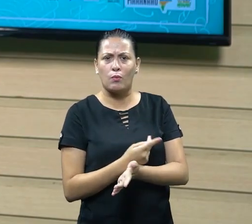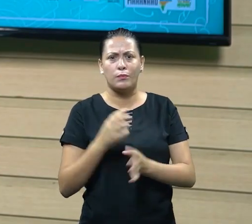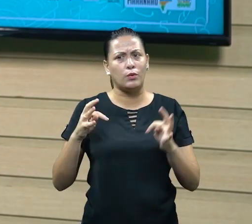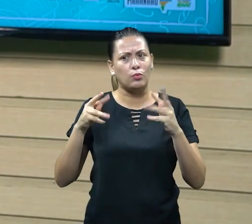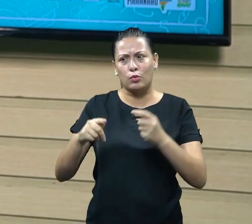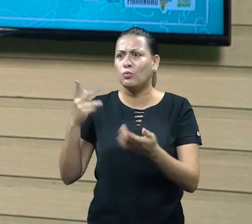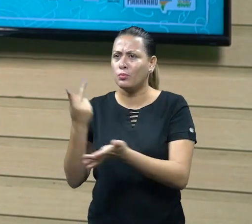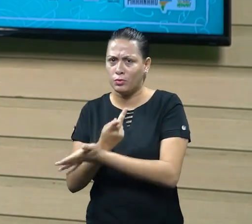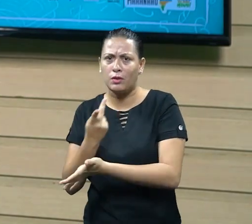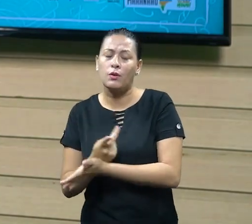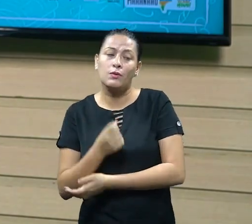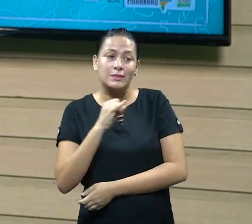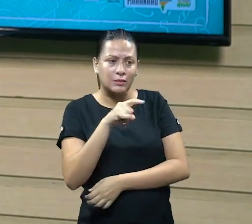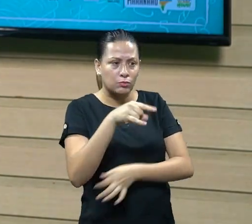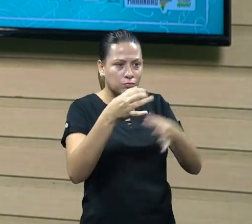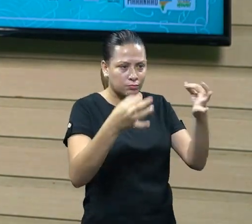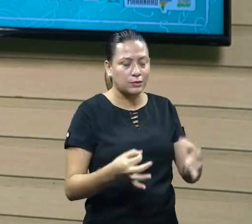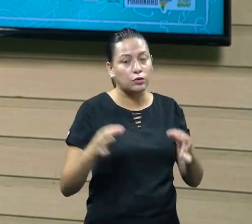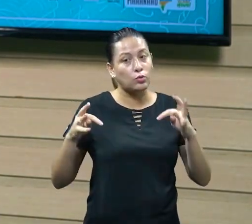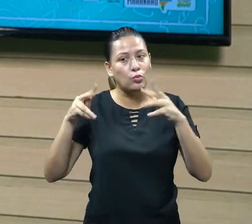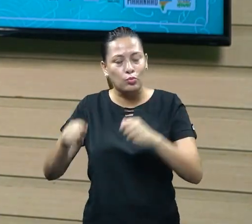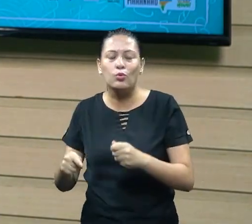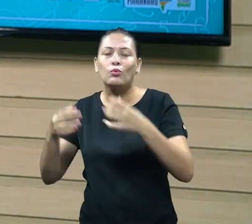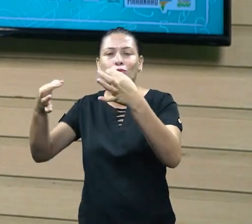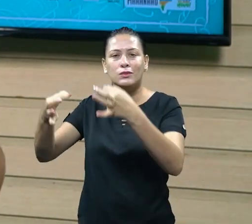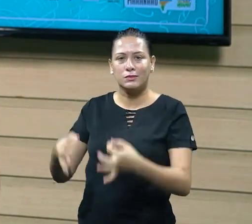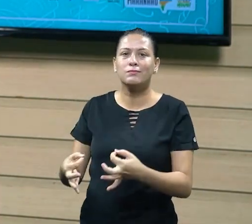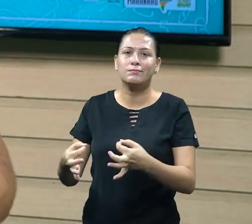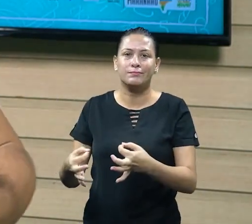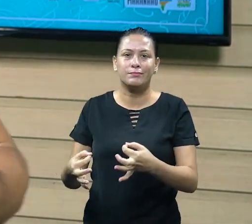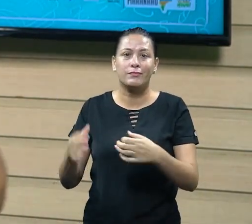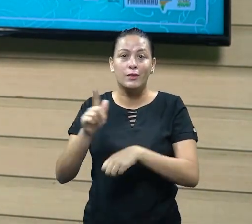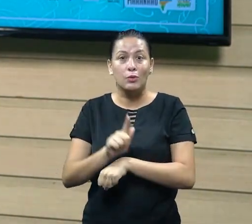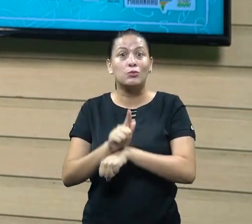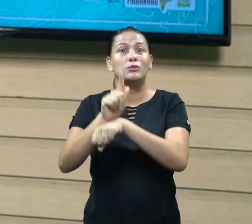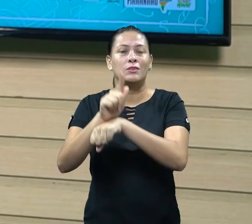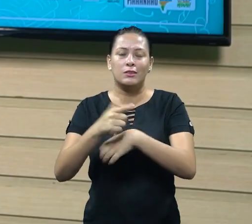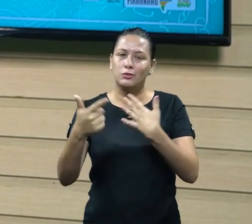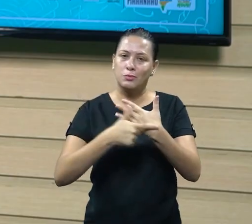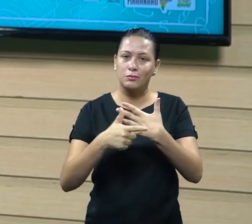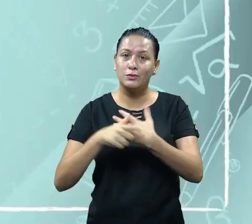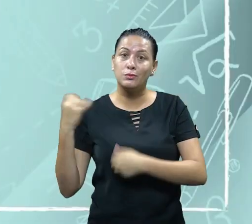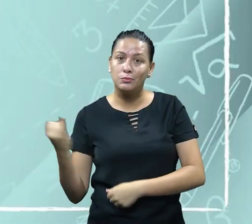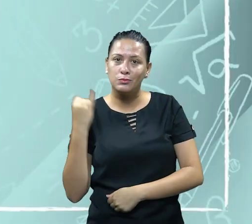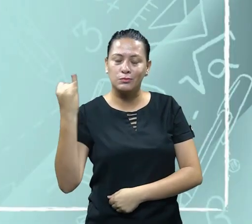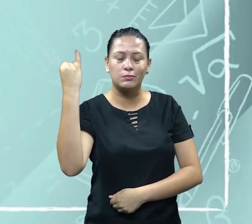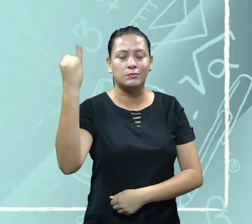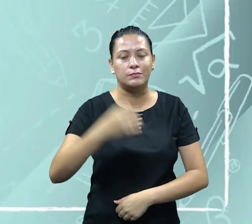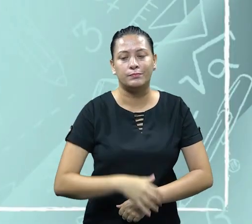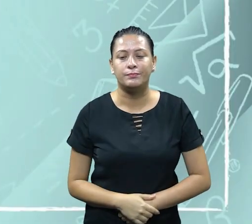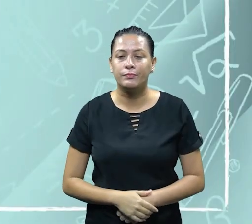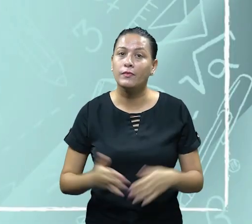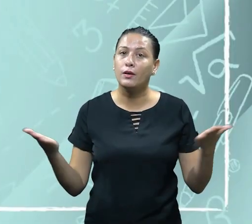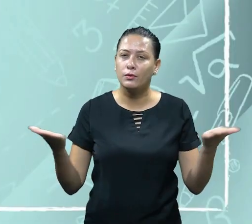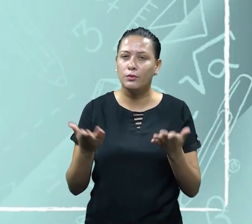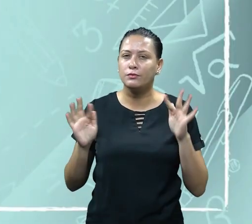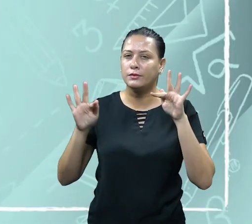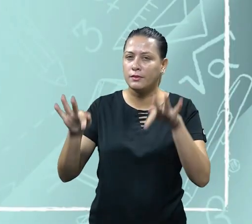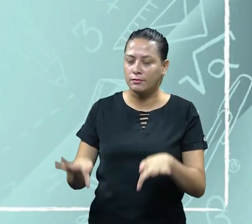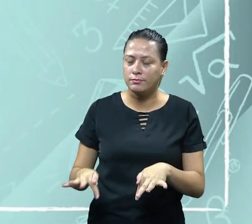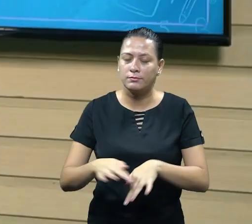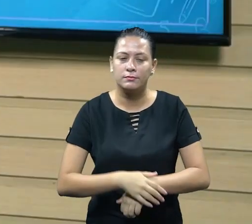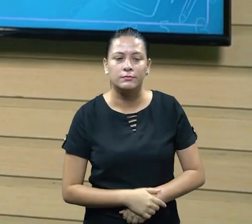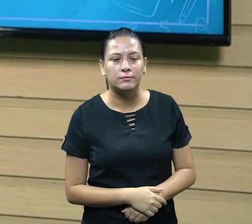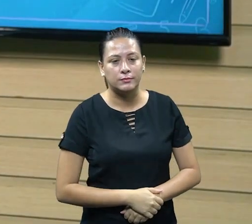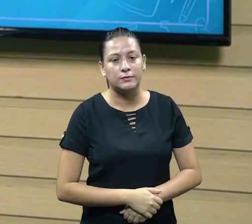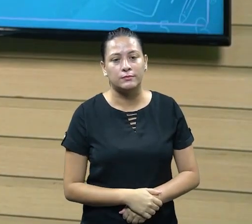acertou, todo mundo acertou. Então, mais do que nunca, o gerente de RH tem um papel fundamental nessas premissas que eu citei agora há pouco. E assim a gente finaliza o nosso primeiro